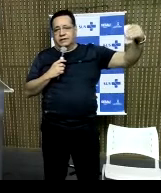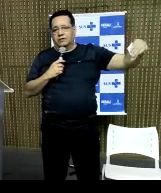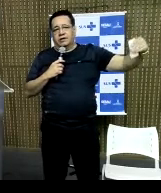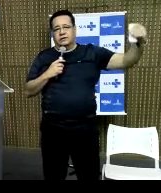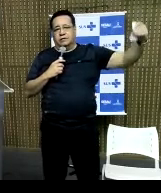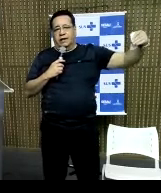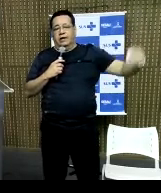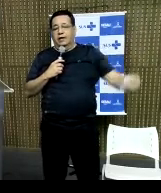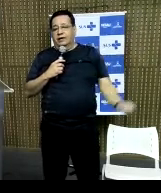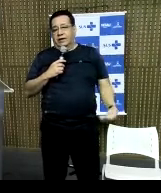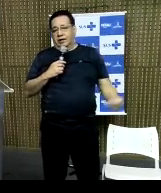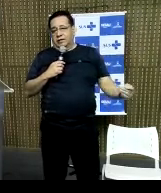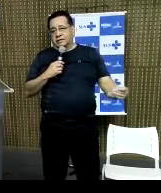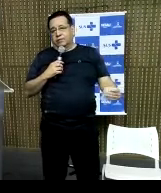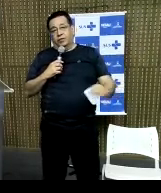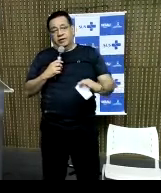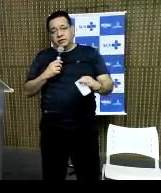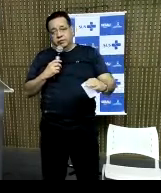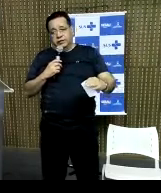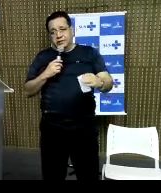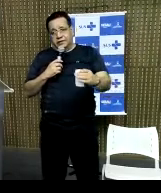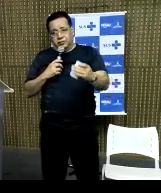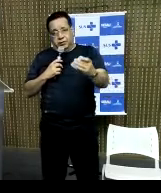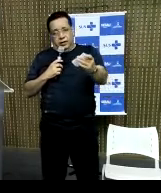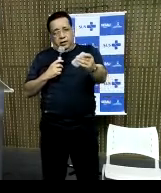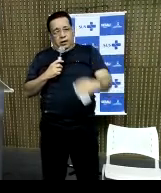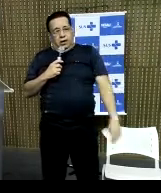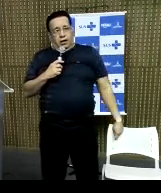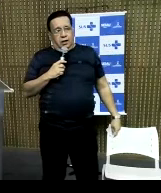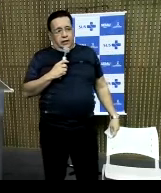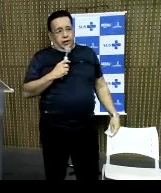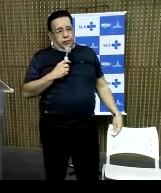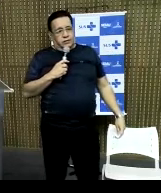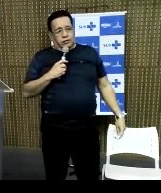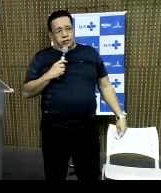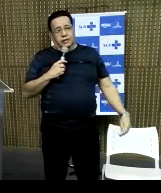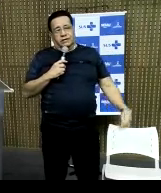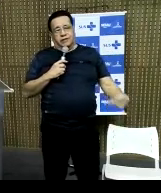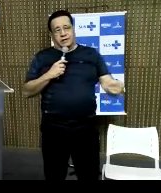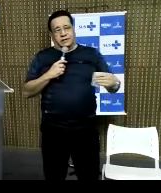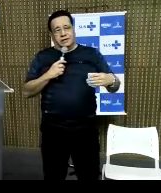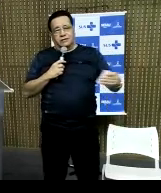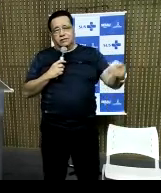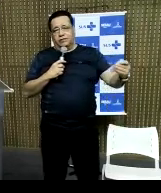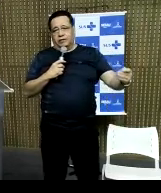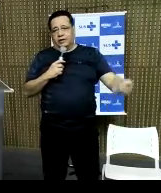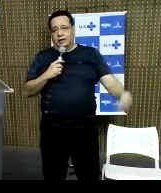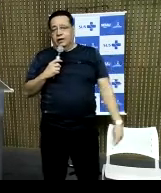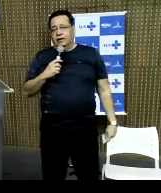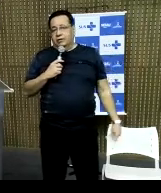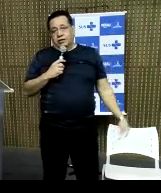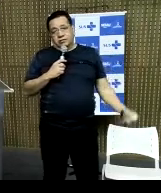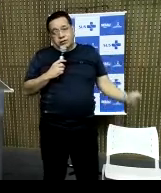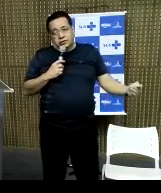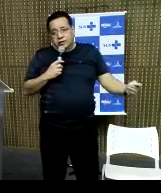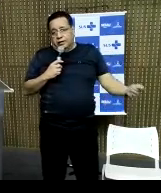horas, 3 horas, estão lá. E a reclamação. Por isso que, muitas das vezes, como a Débora citou, que eles lançam na ouvidoria.